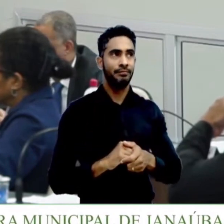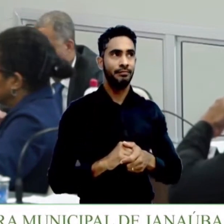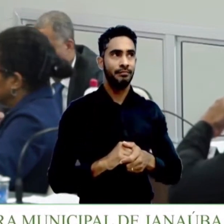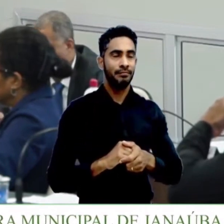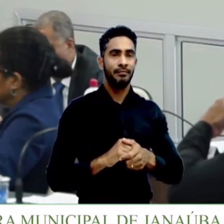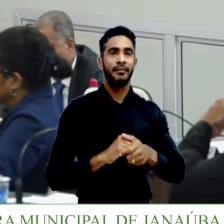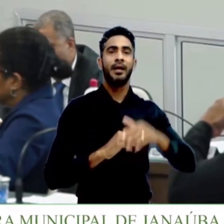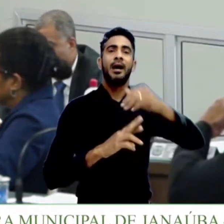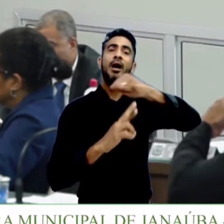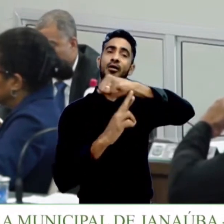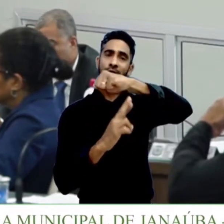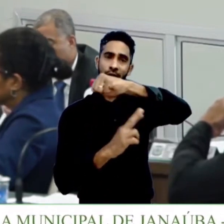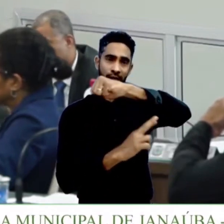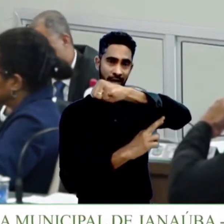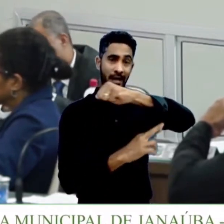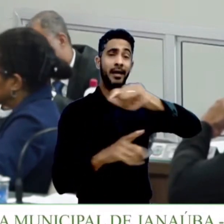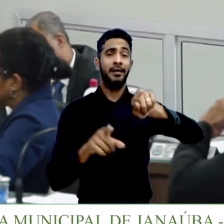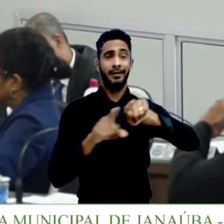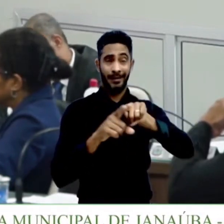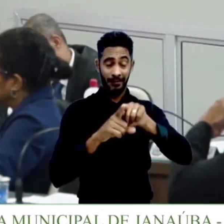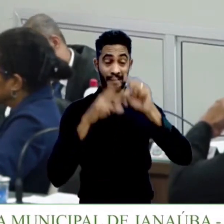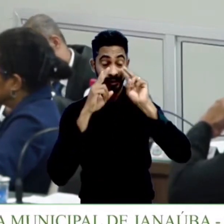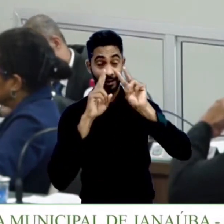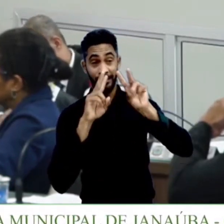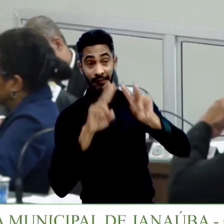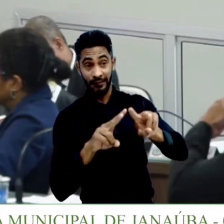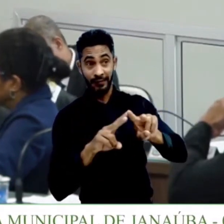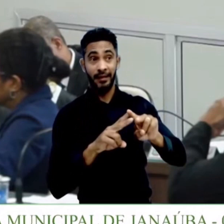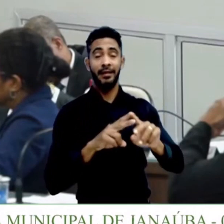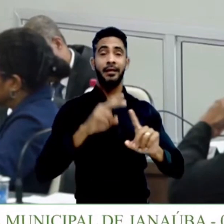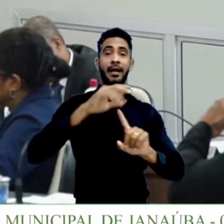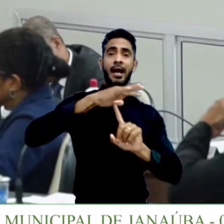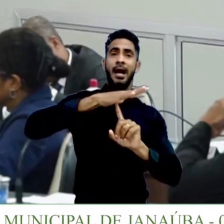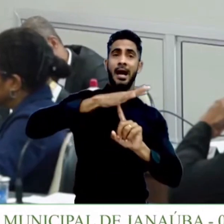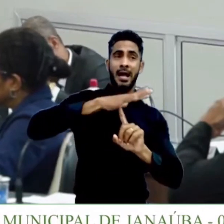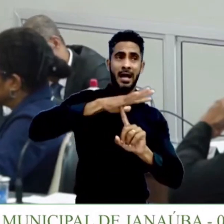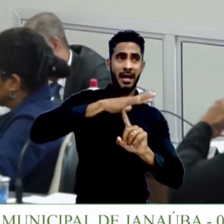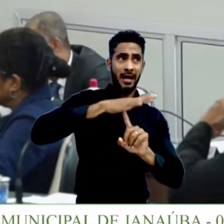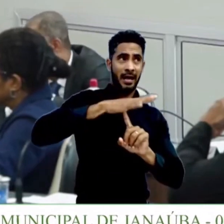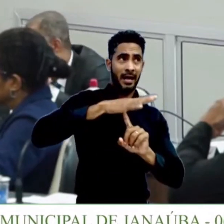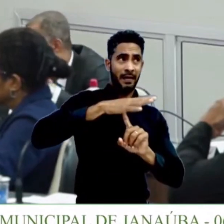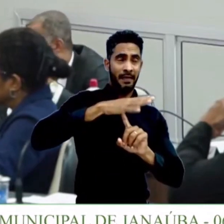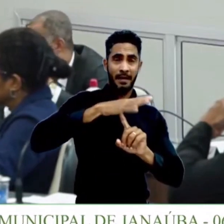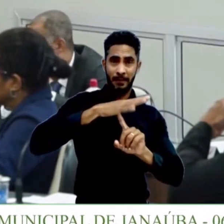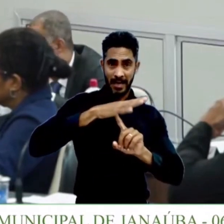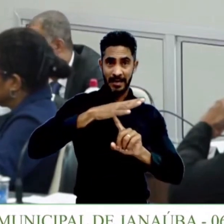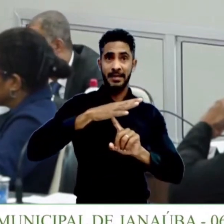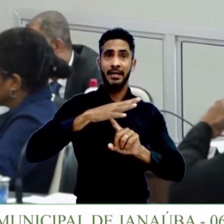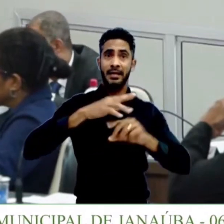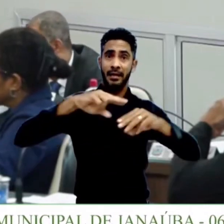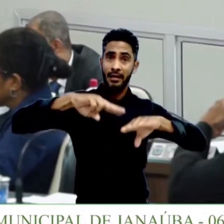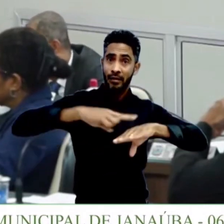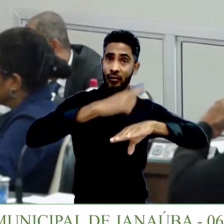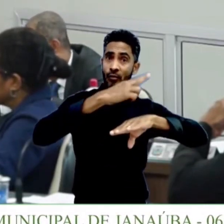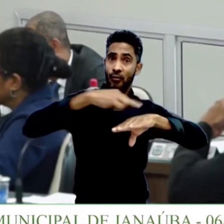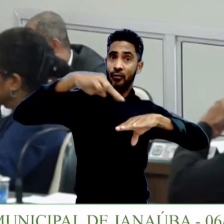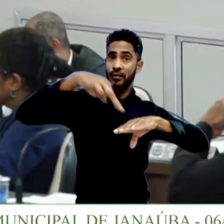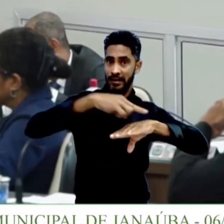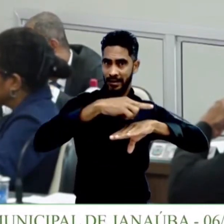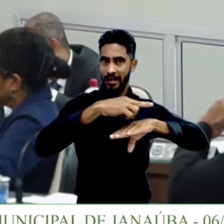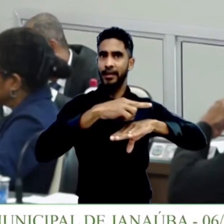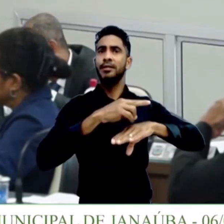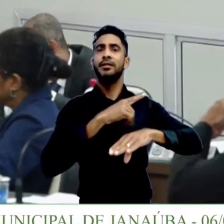na rodoviária, ali a gente vê. Na praça ali, que se diz praça de skate, nós temos pessoas